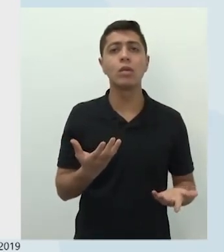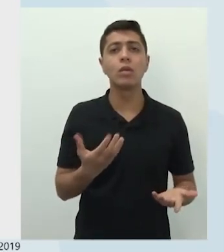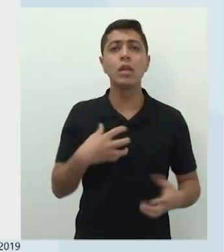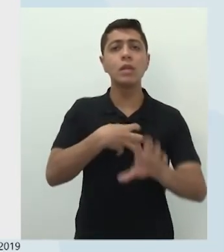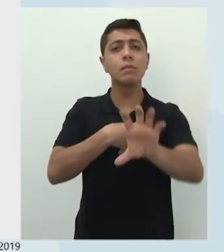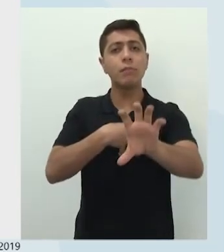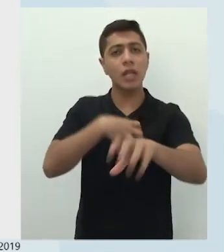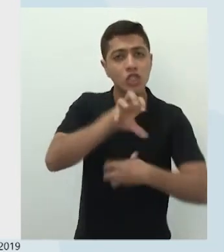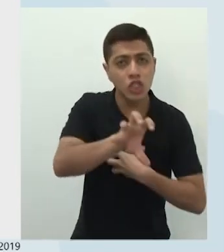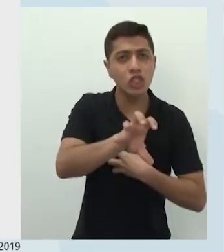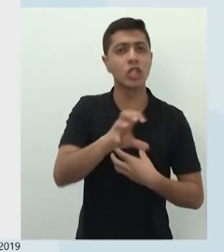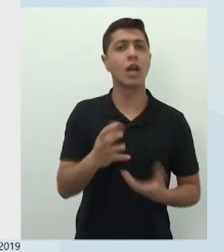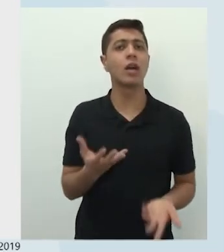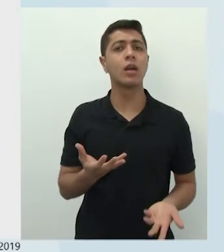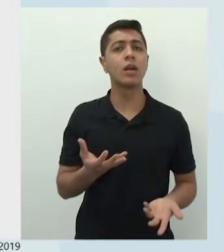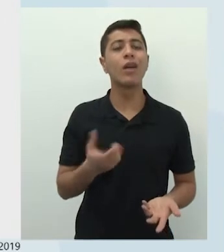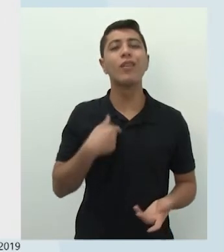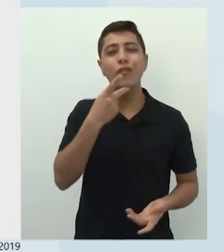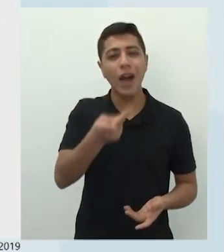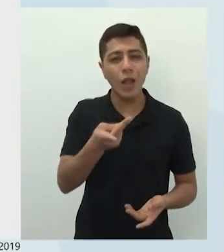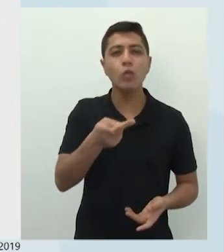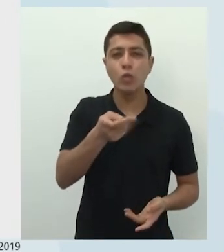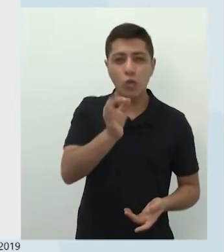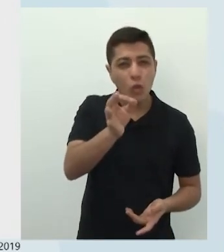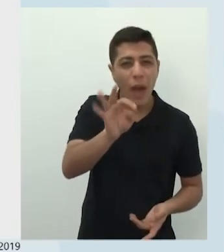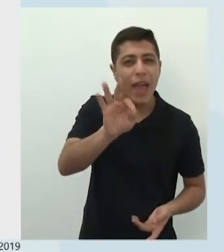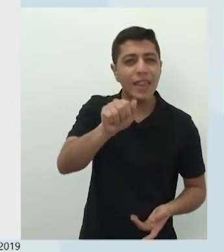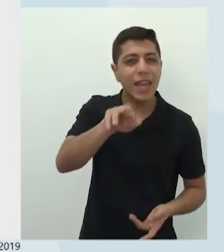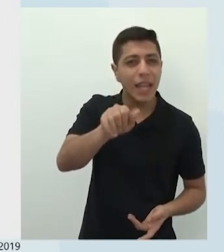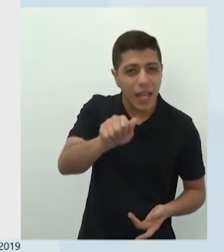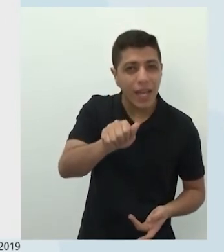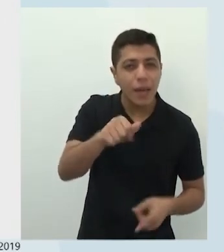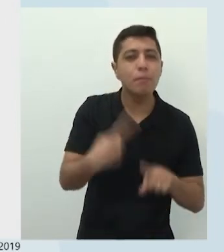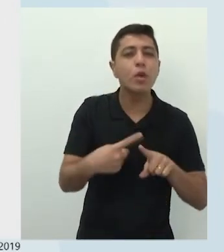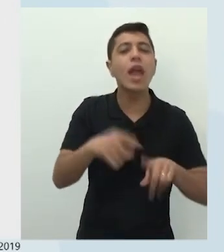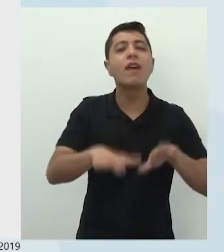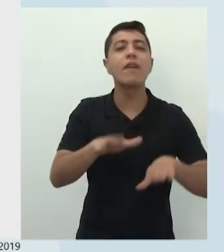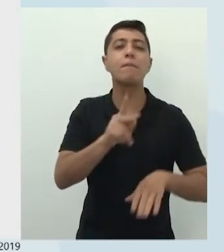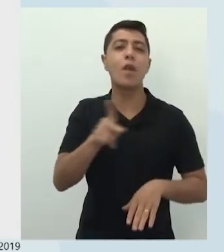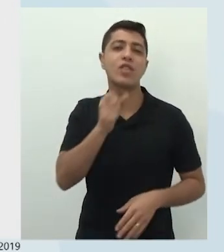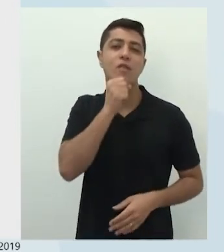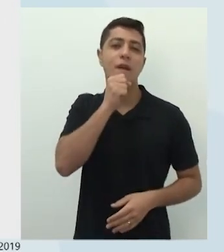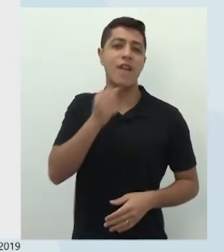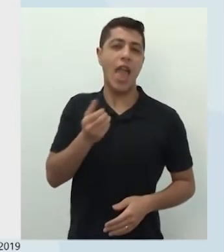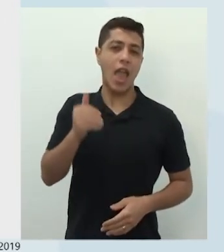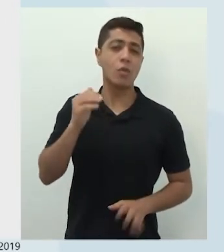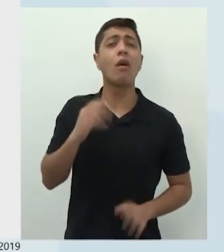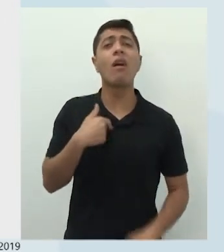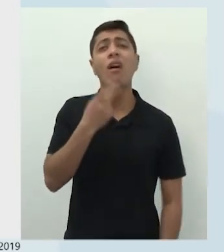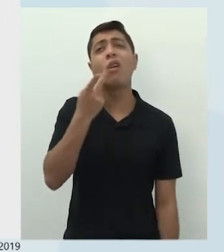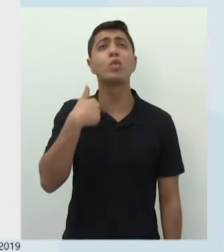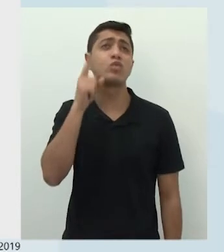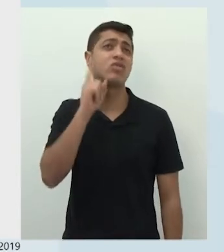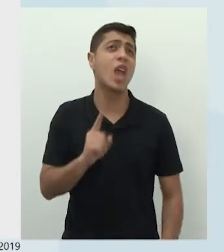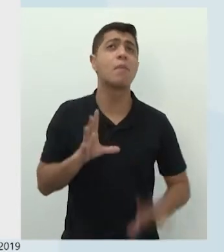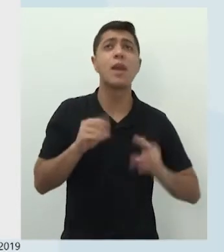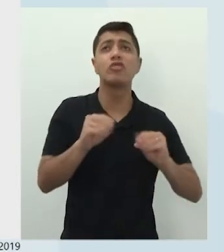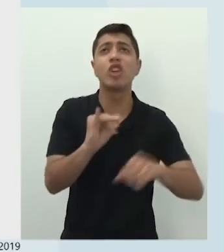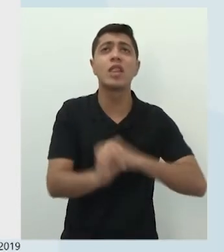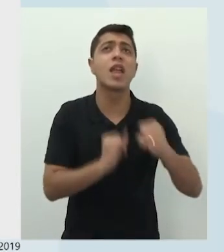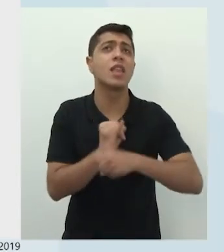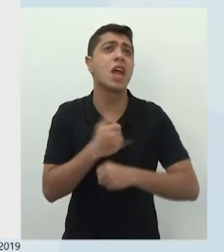três maiores motivos de intolerância que nós observamos na internet, tá? Passa o próximo.